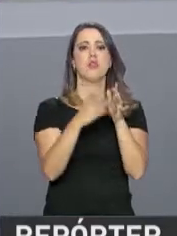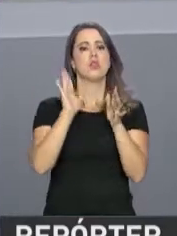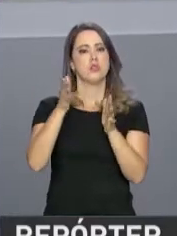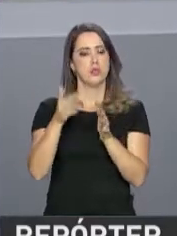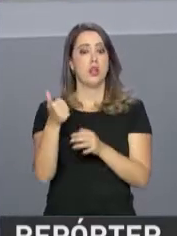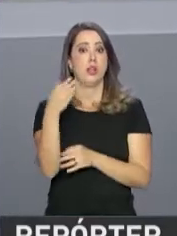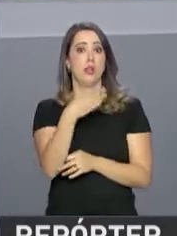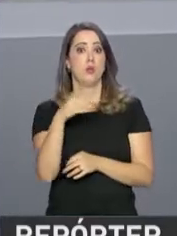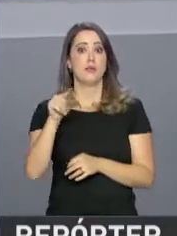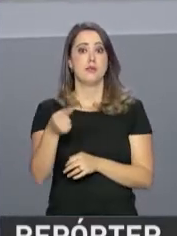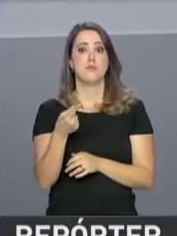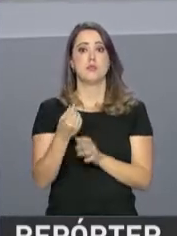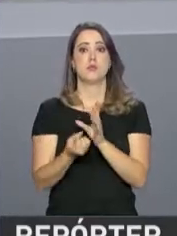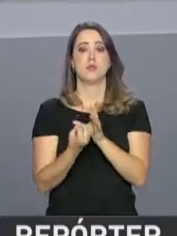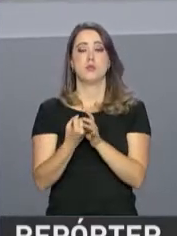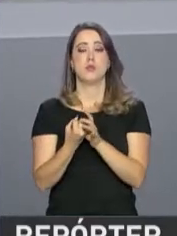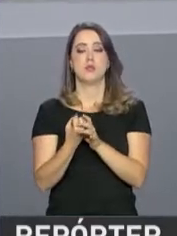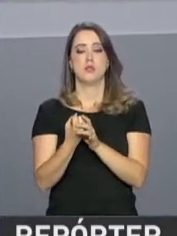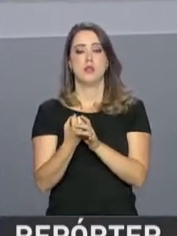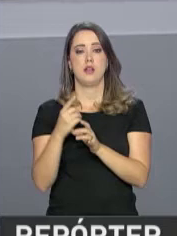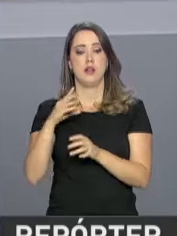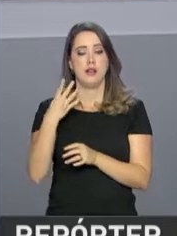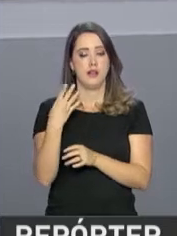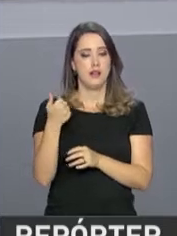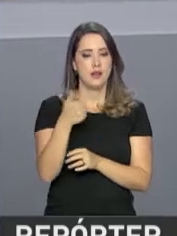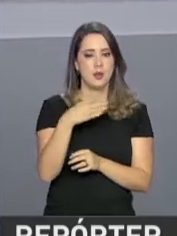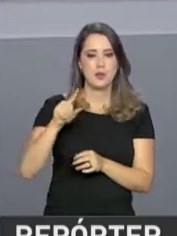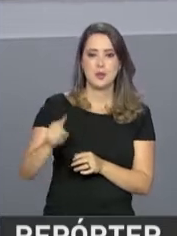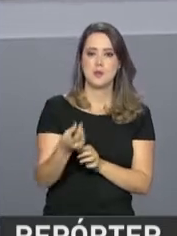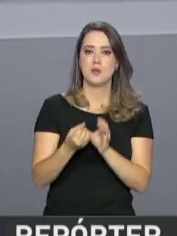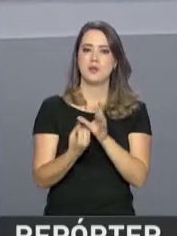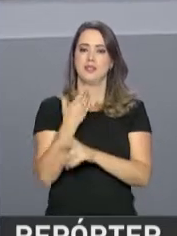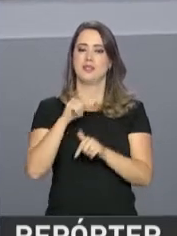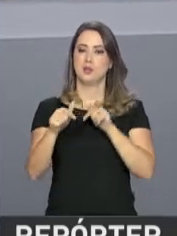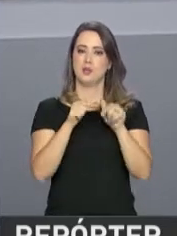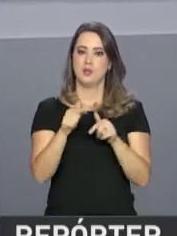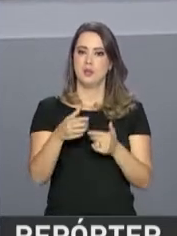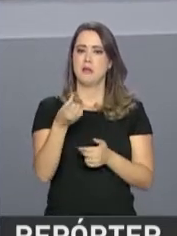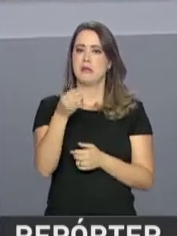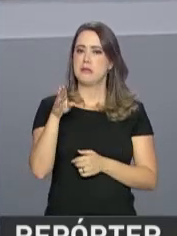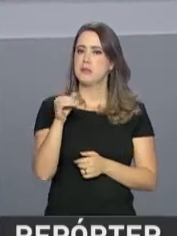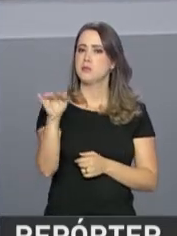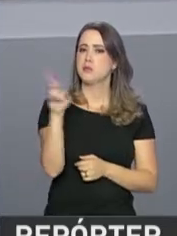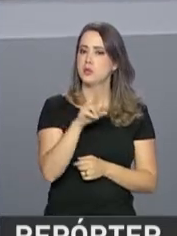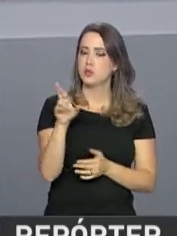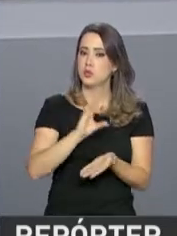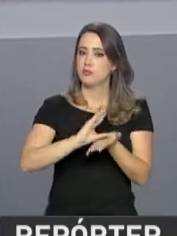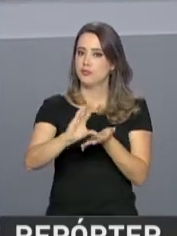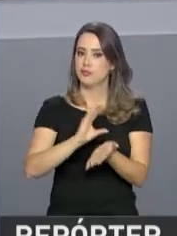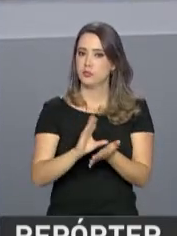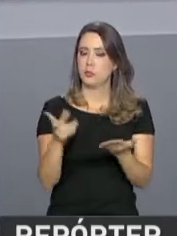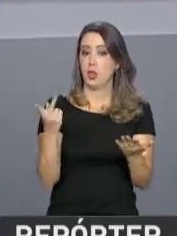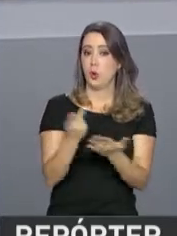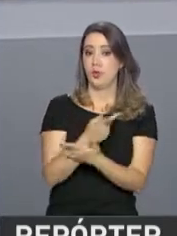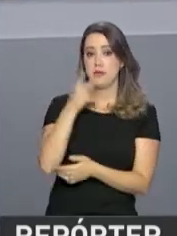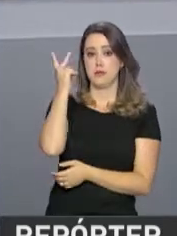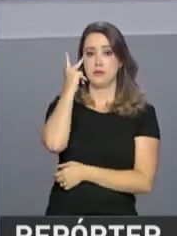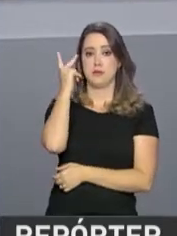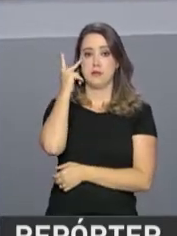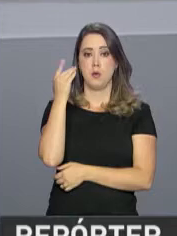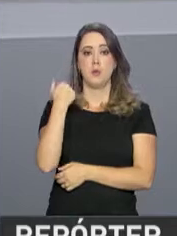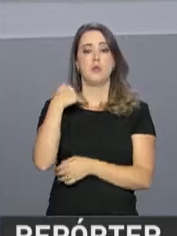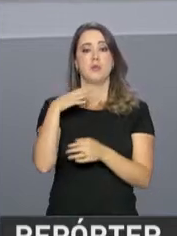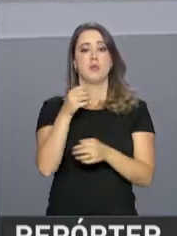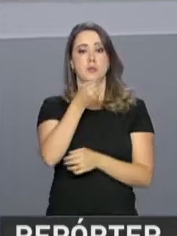14 mil empregos diretos. A previsão é de 6 bilhões de reais em investimentos. O leilão é realizado na sede da Bovespa, em São